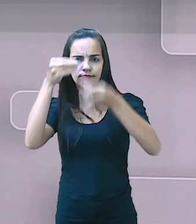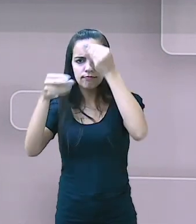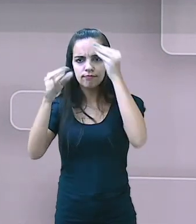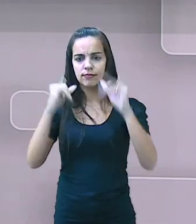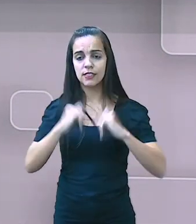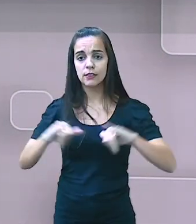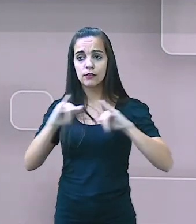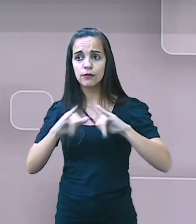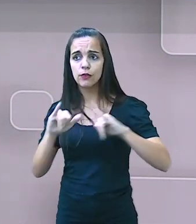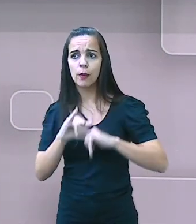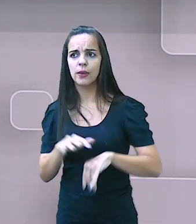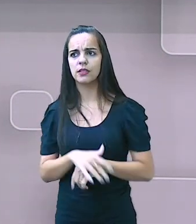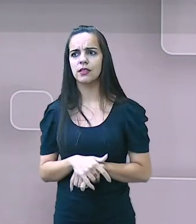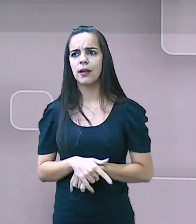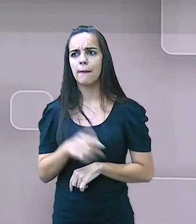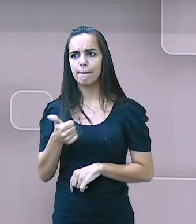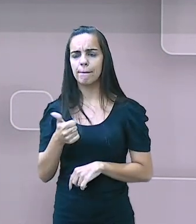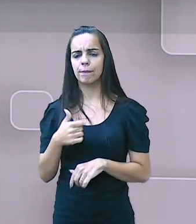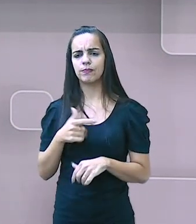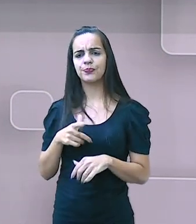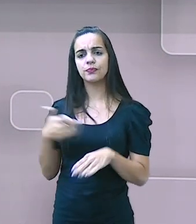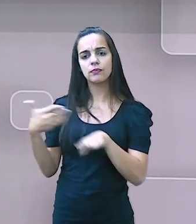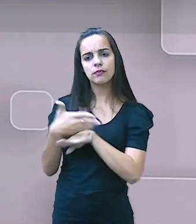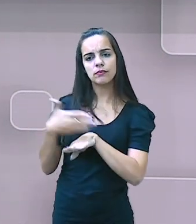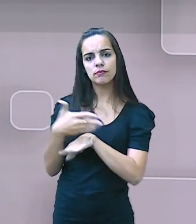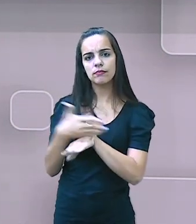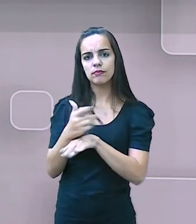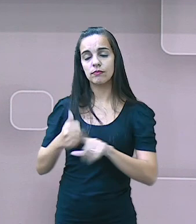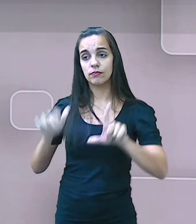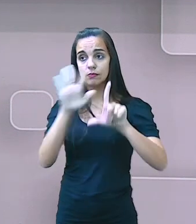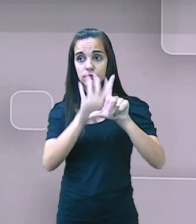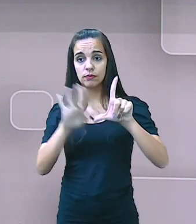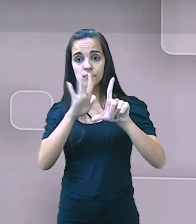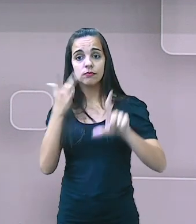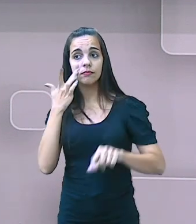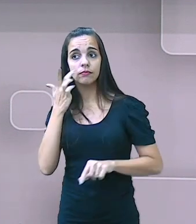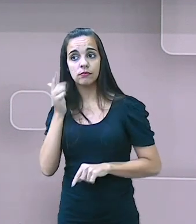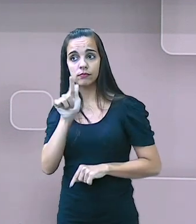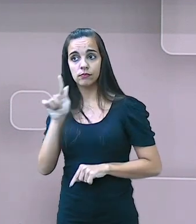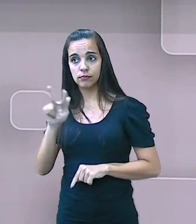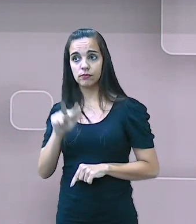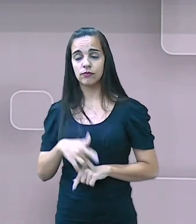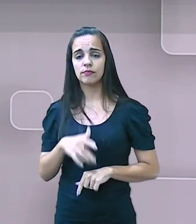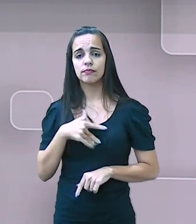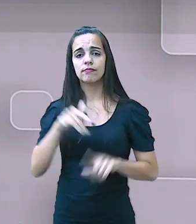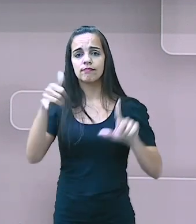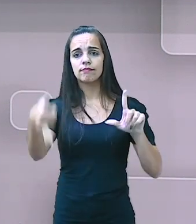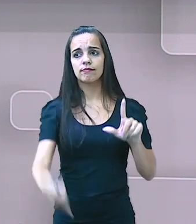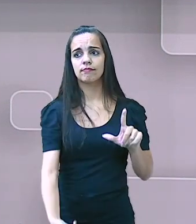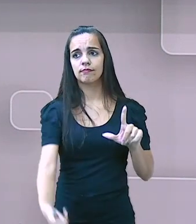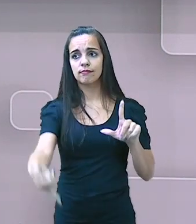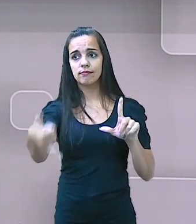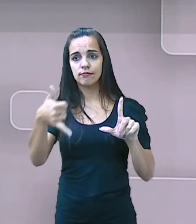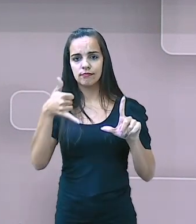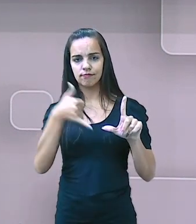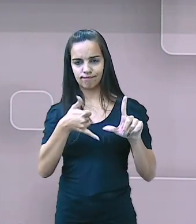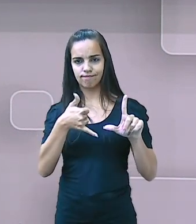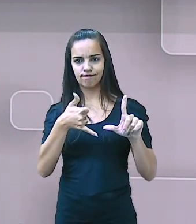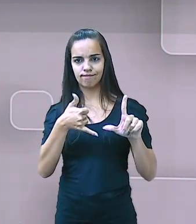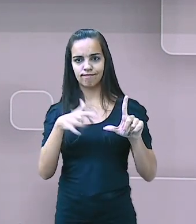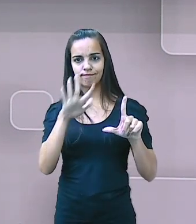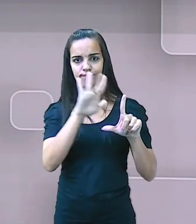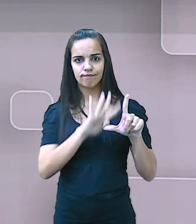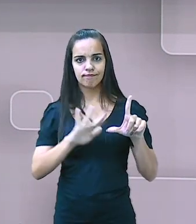você quiser. Como? Acesse a plataforma SMED GV. Para isso, você precisa apontar a câmera do